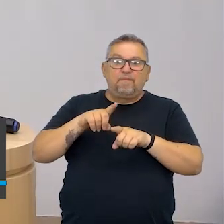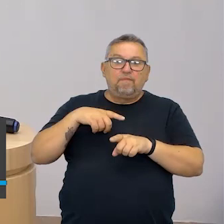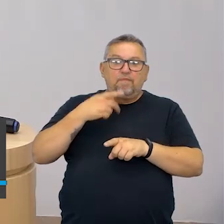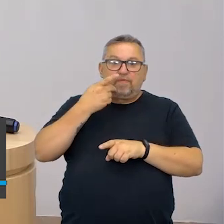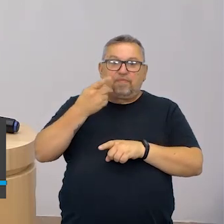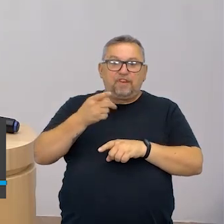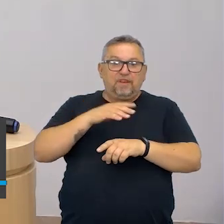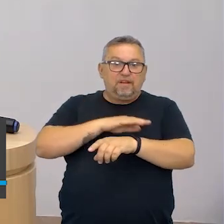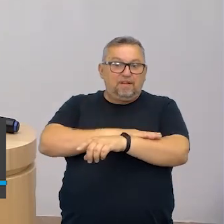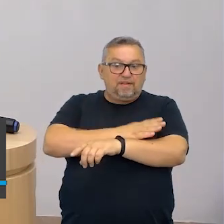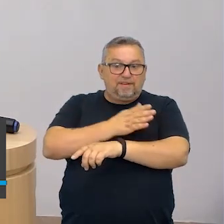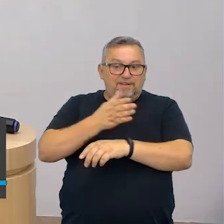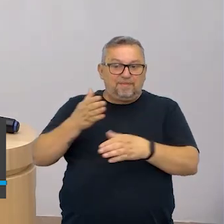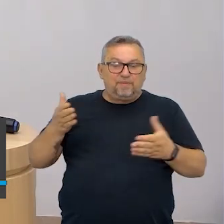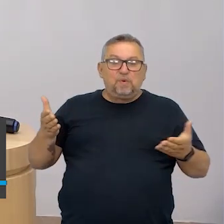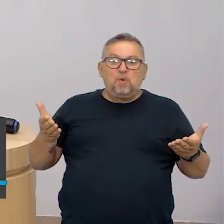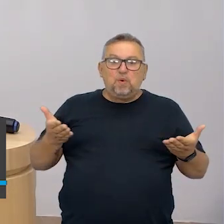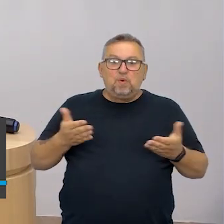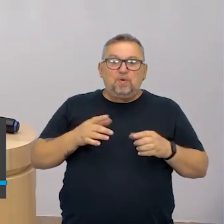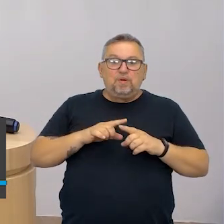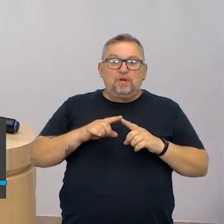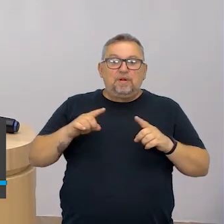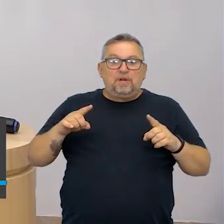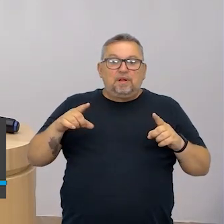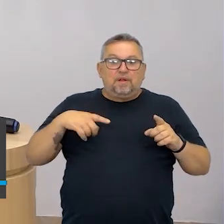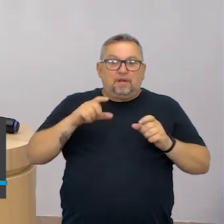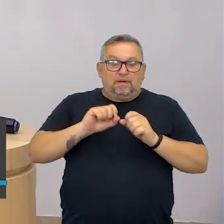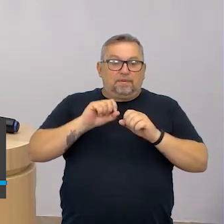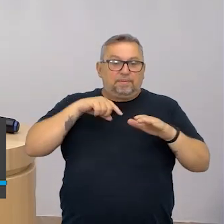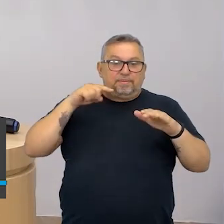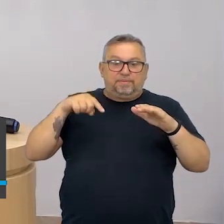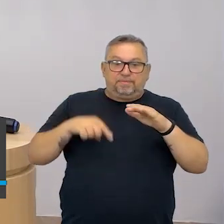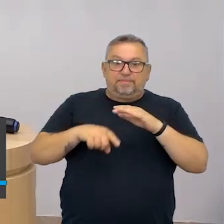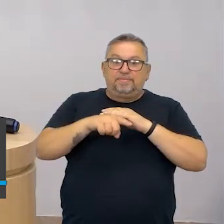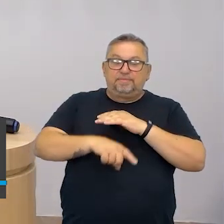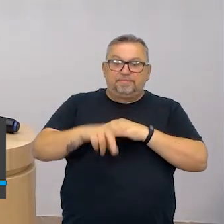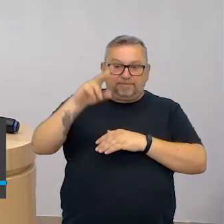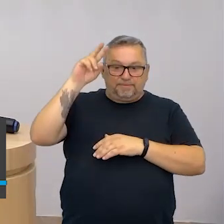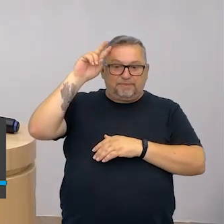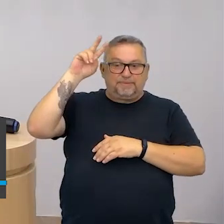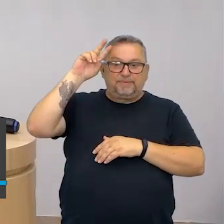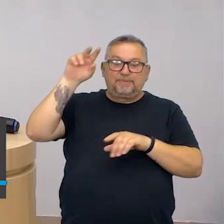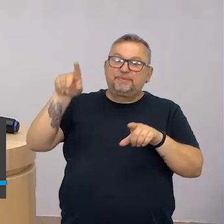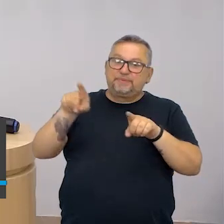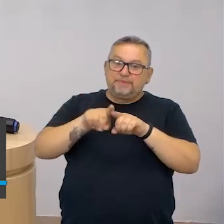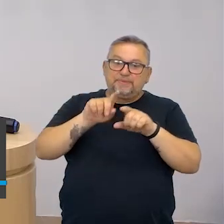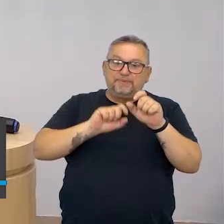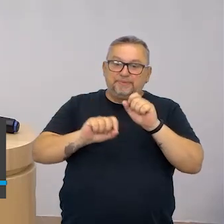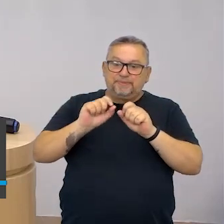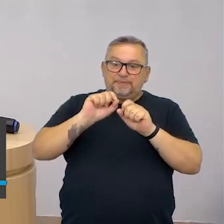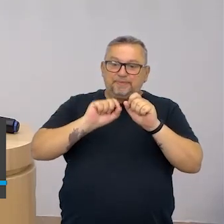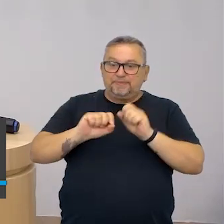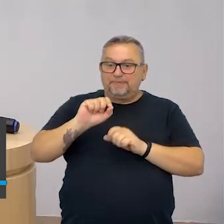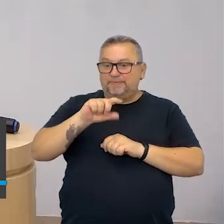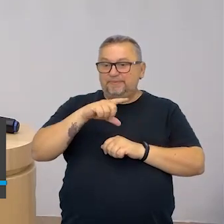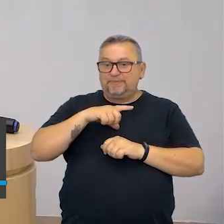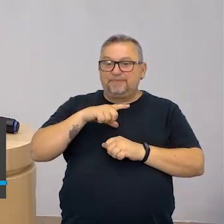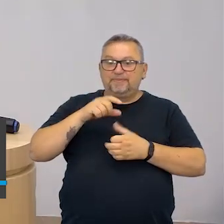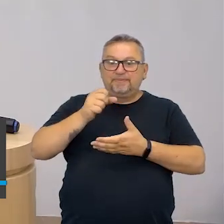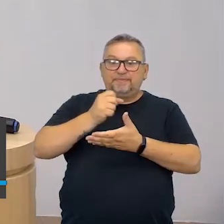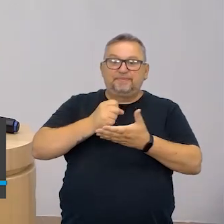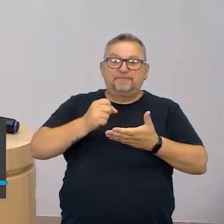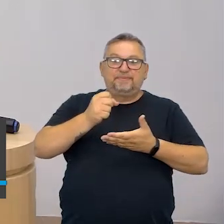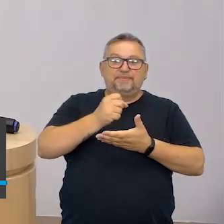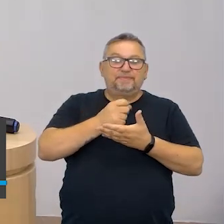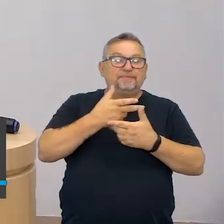de racismo hoje, mas ele vai a fundo nessa história, né? Ele não vai ficar só nessa superfície